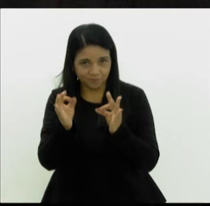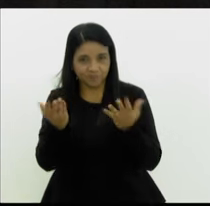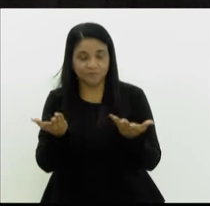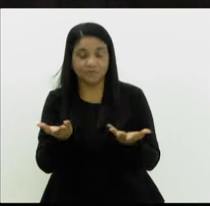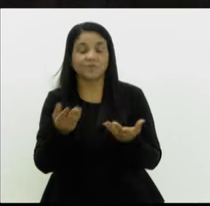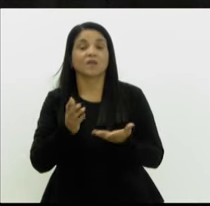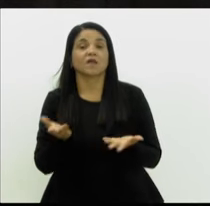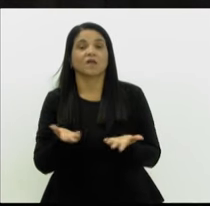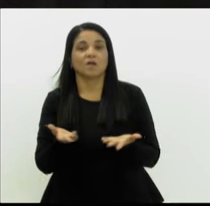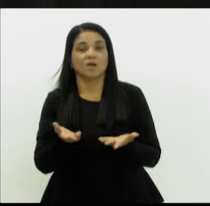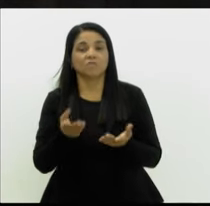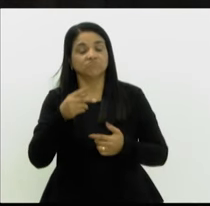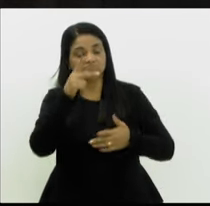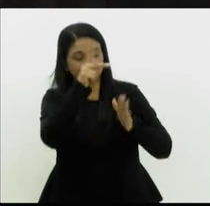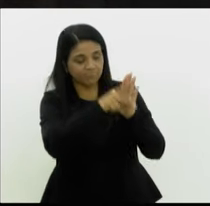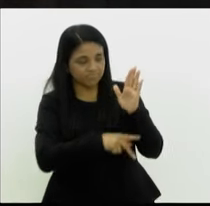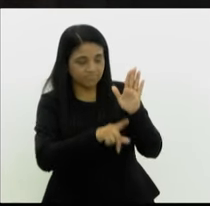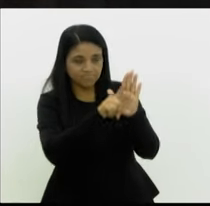o projeto de lei